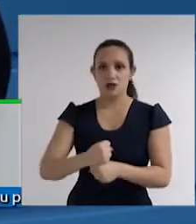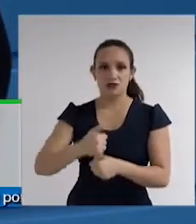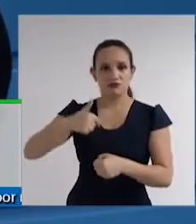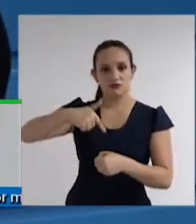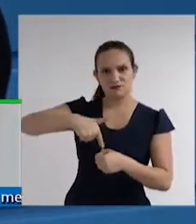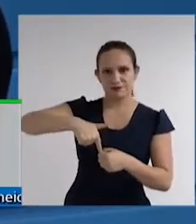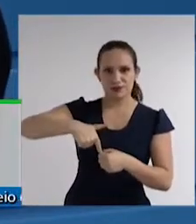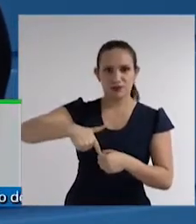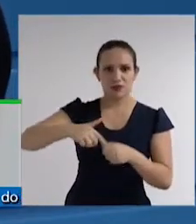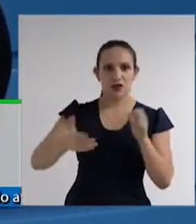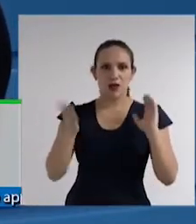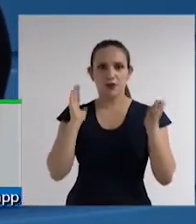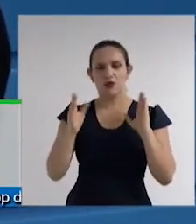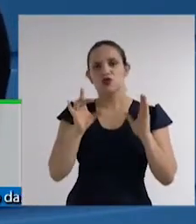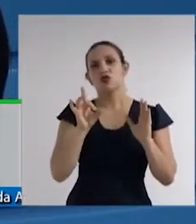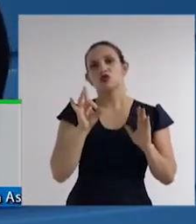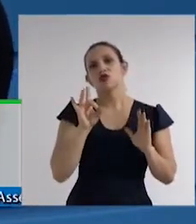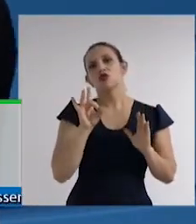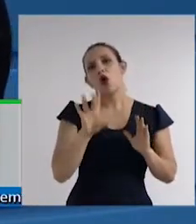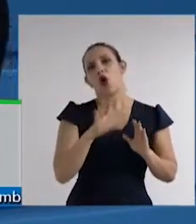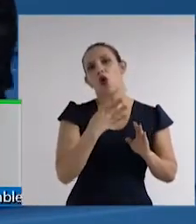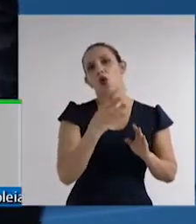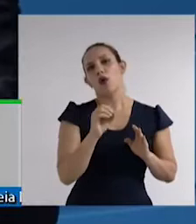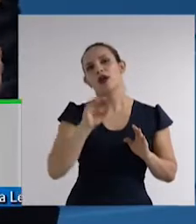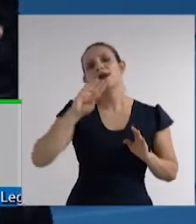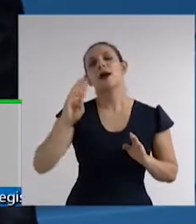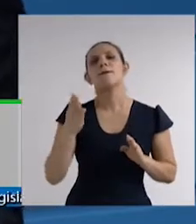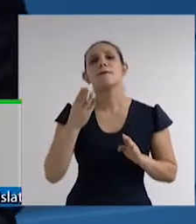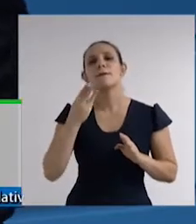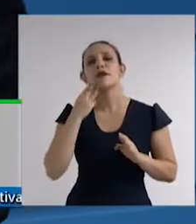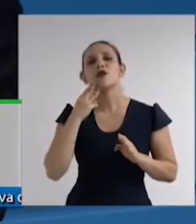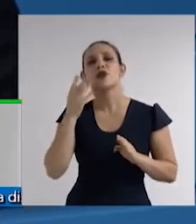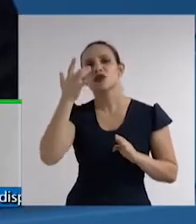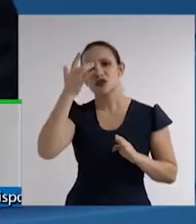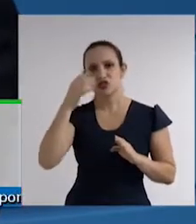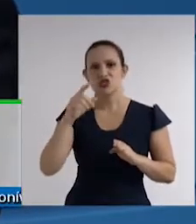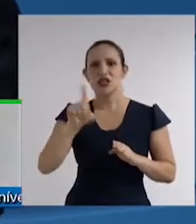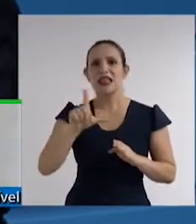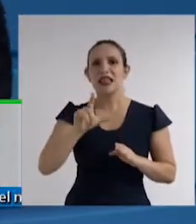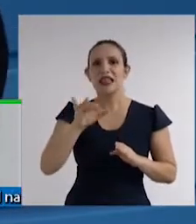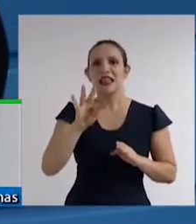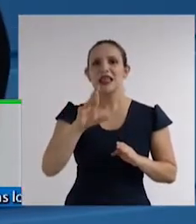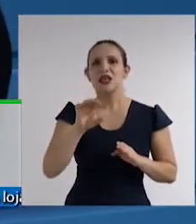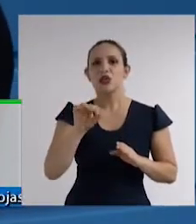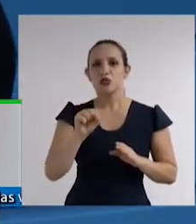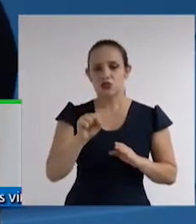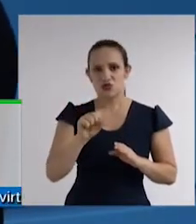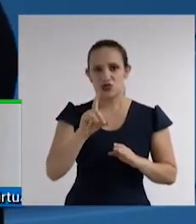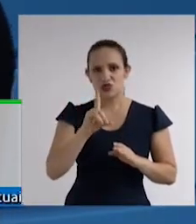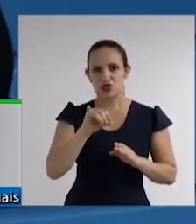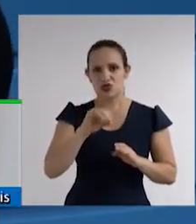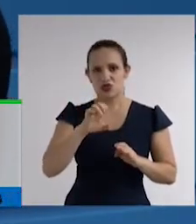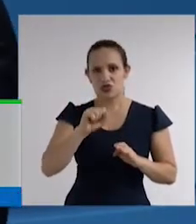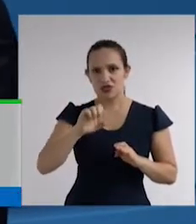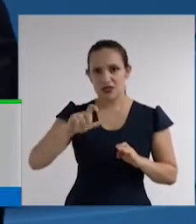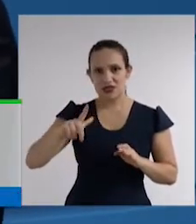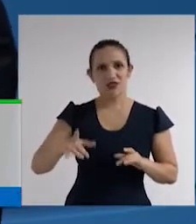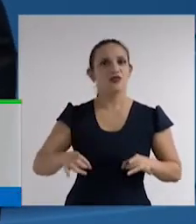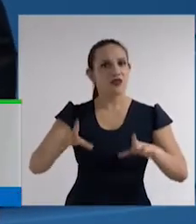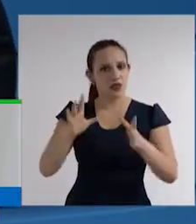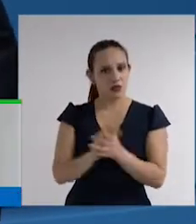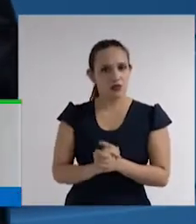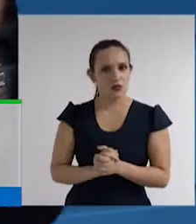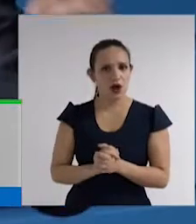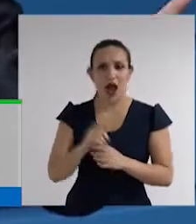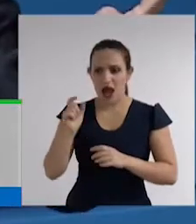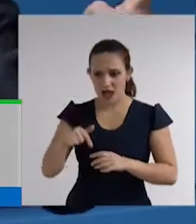de pouco mais de 40 milhões de litros. Nós tivemos uma queda de 20 milhões de litros no nosso estado. Mato Grosso do Sul é ponto de passar de